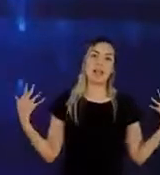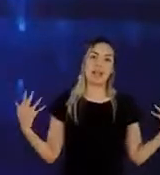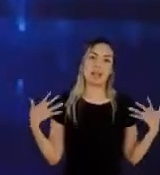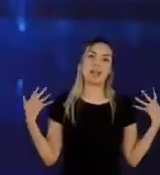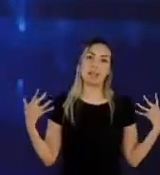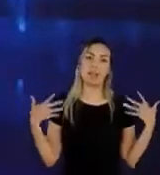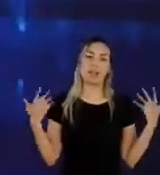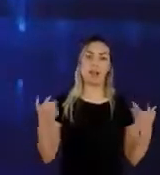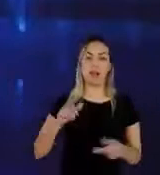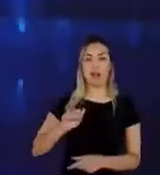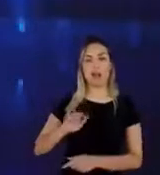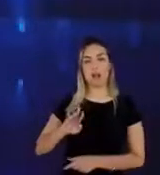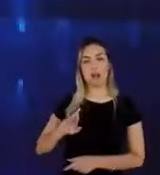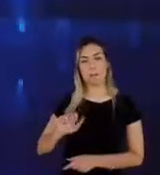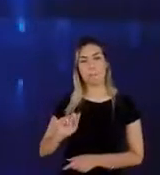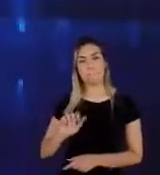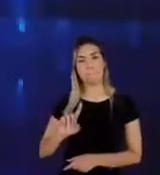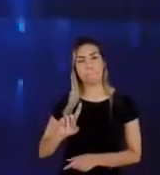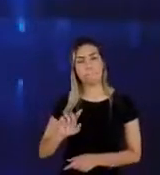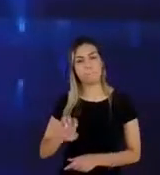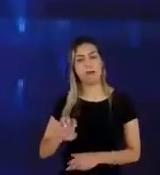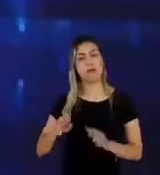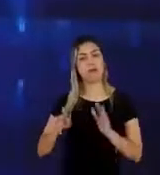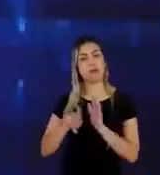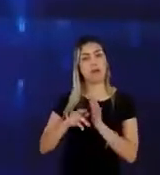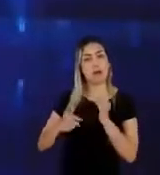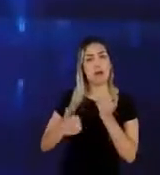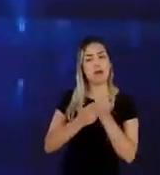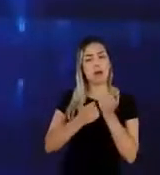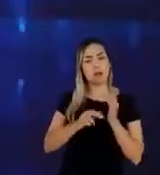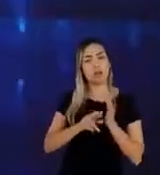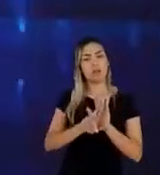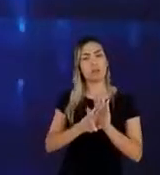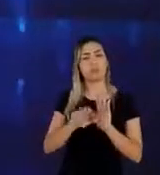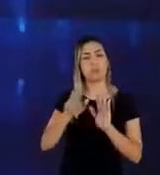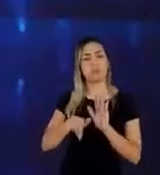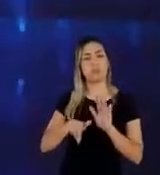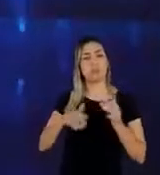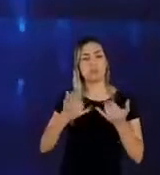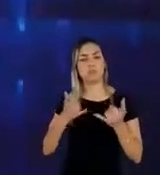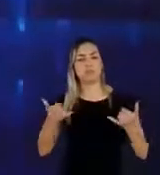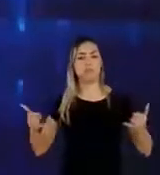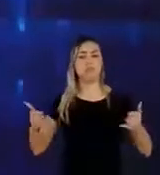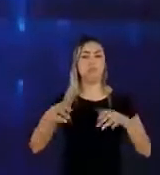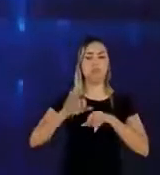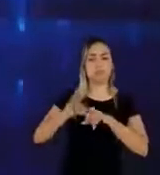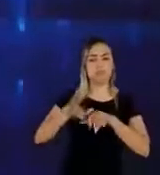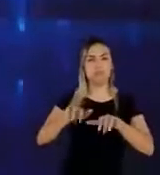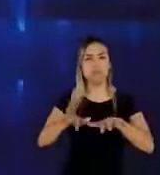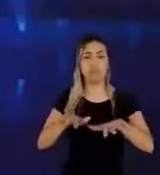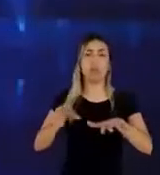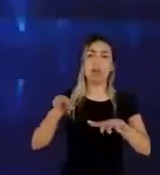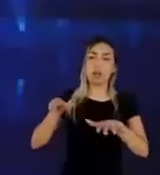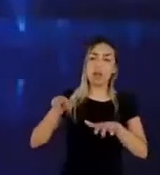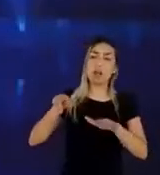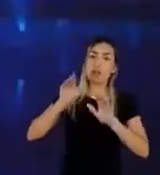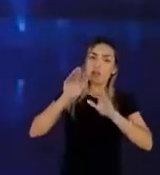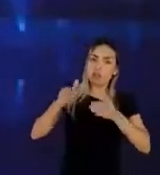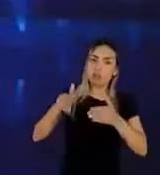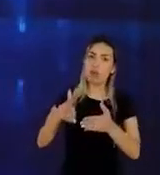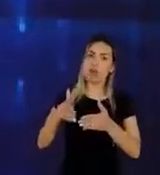né, representando as distribuidoras de energia elétrica, estão dedicadas a